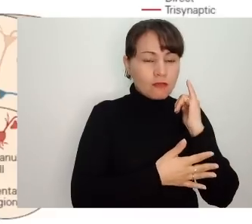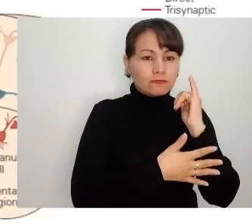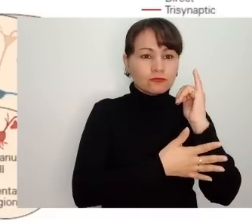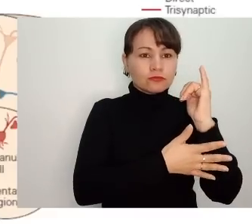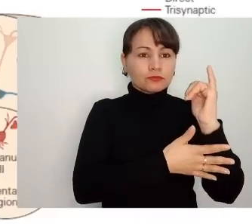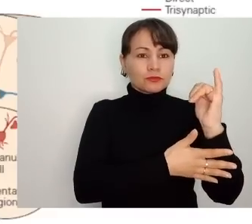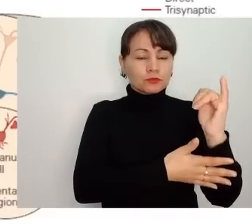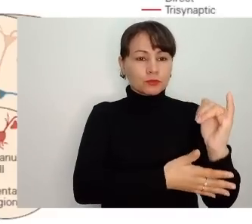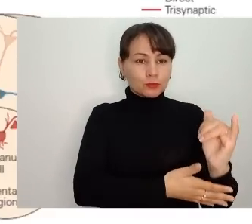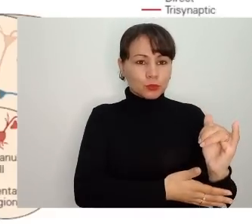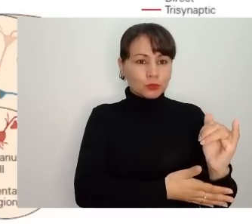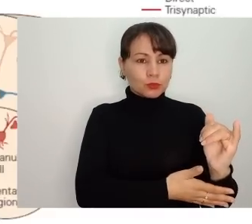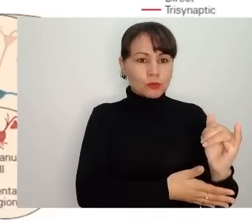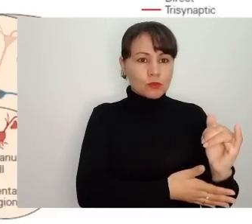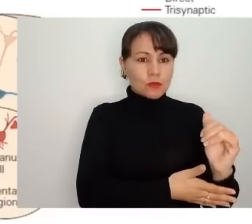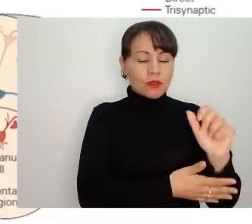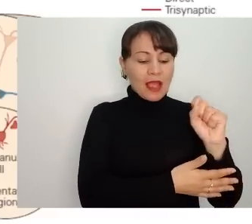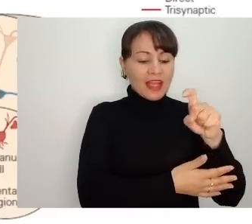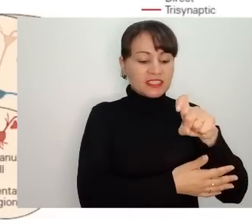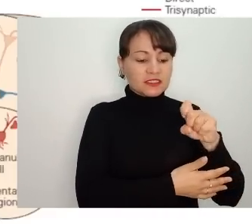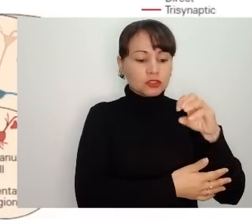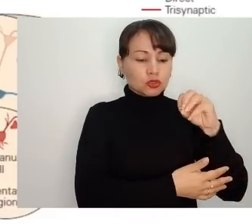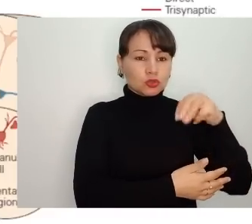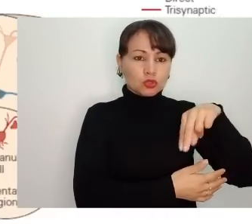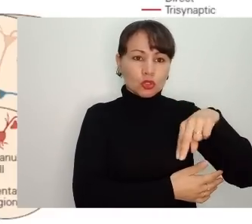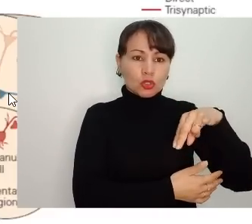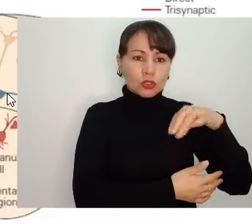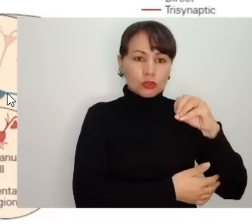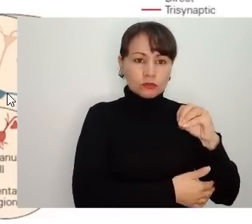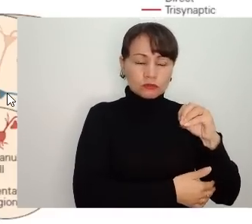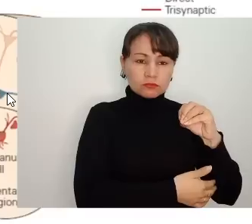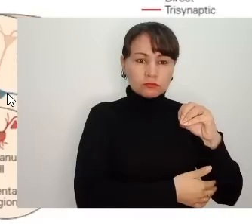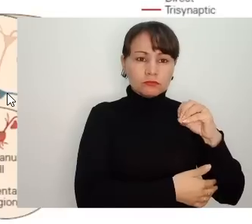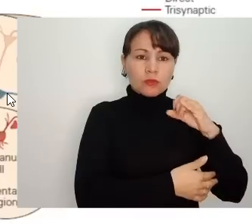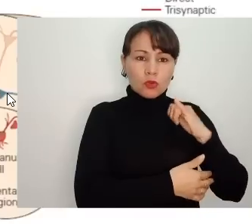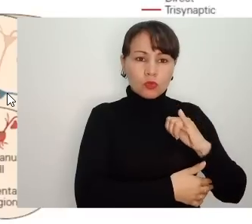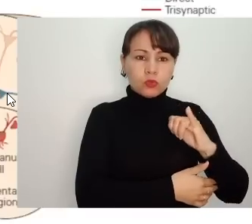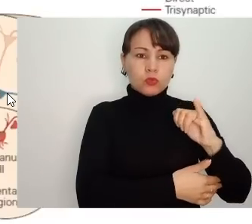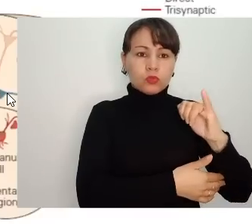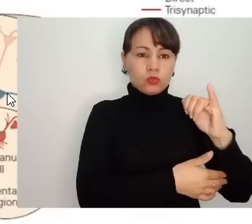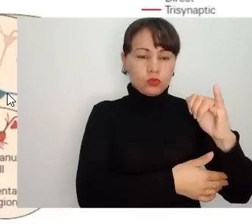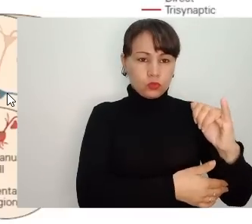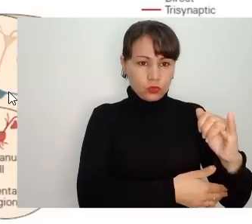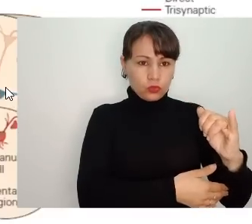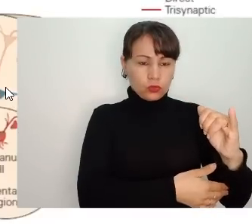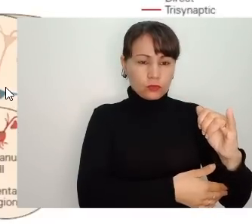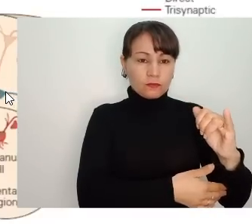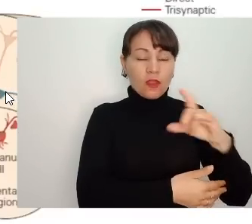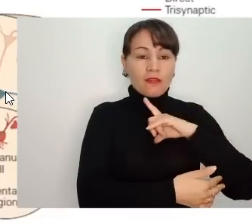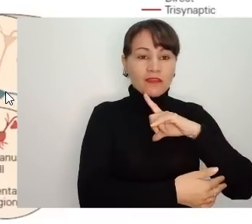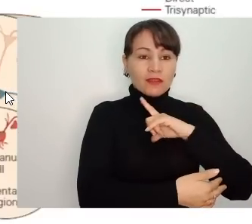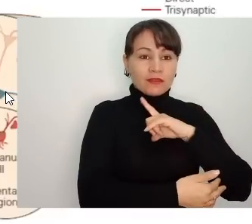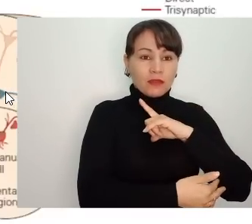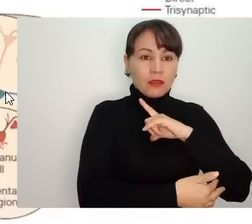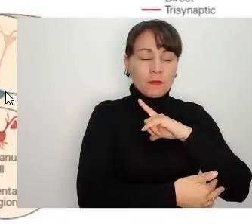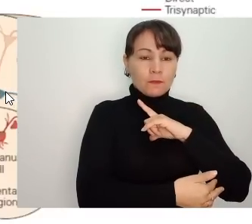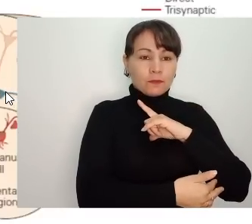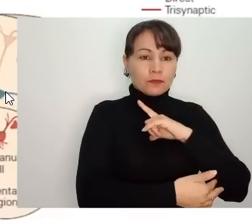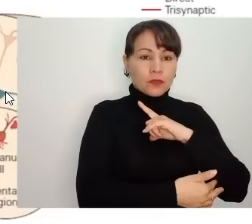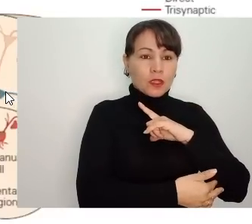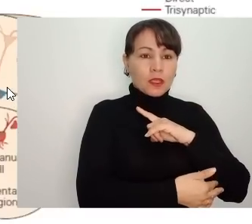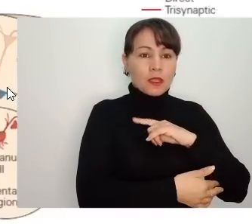a informação vai ser transmitida pelo axônio. Esse axônio aqui, ele vai